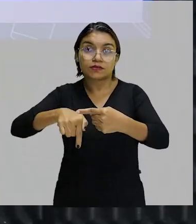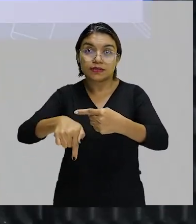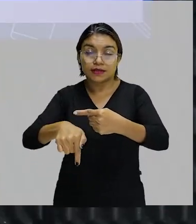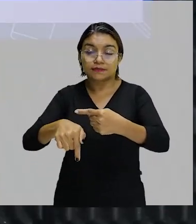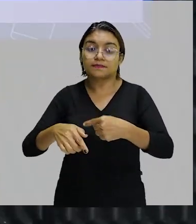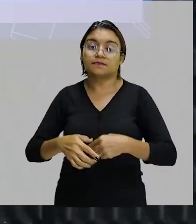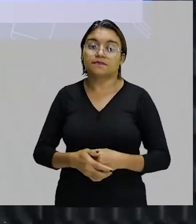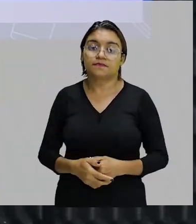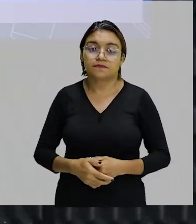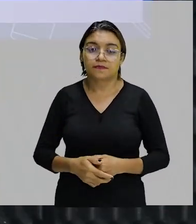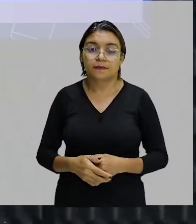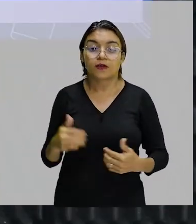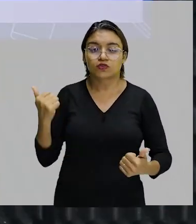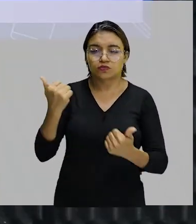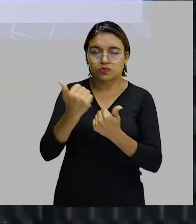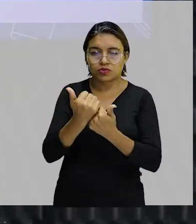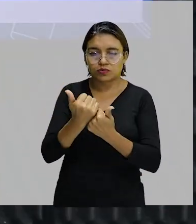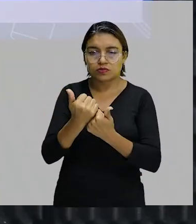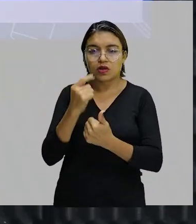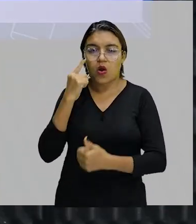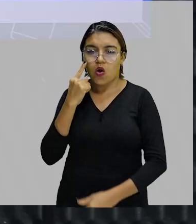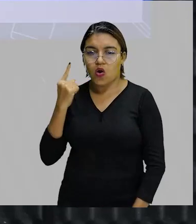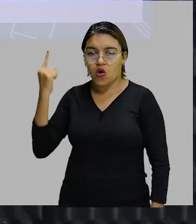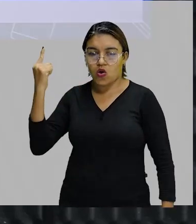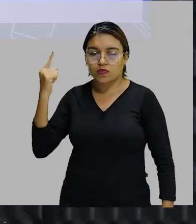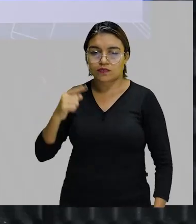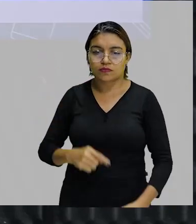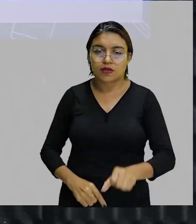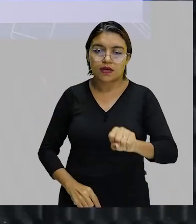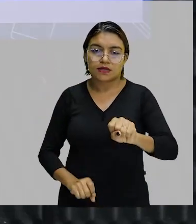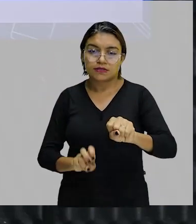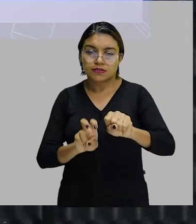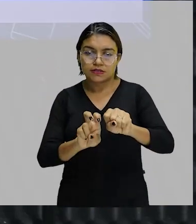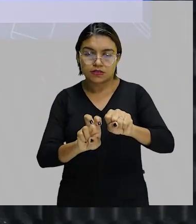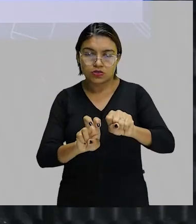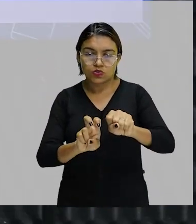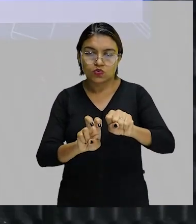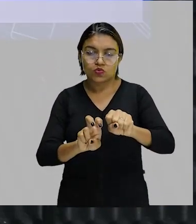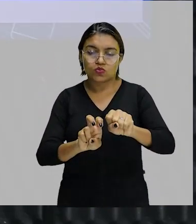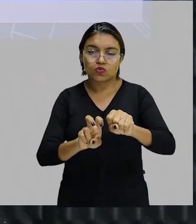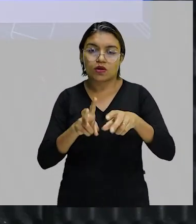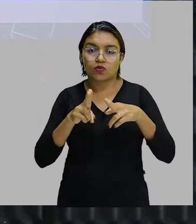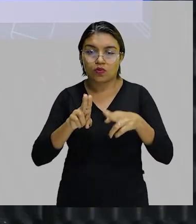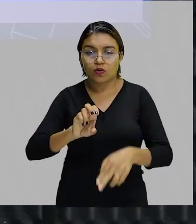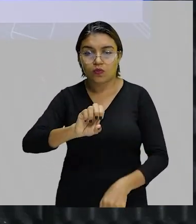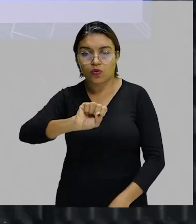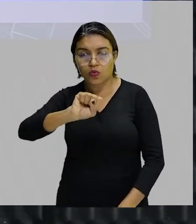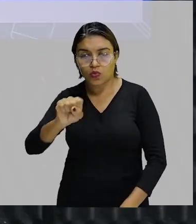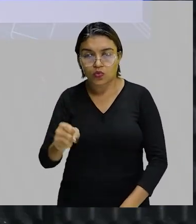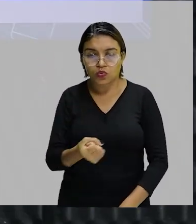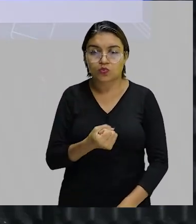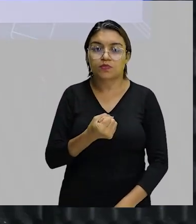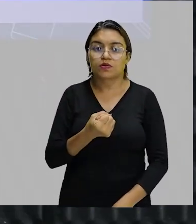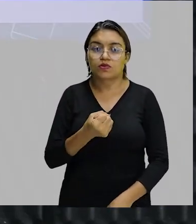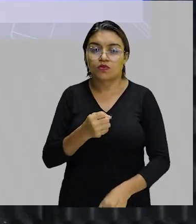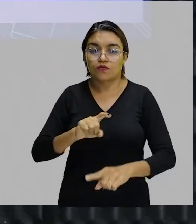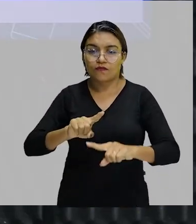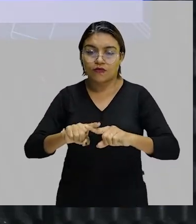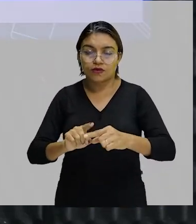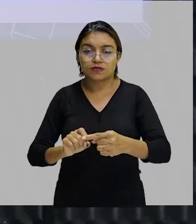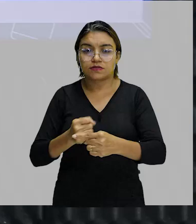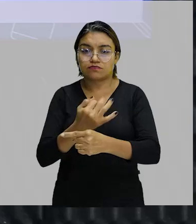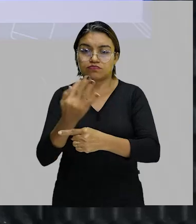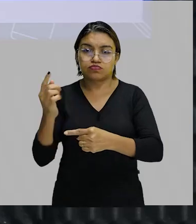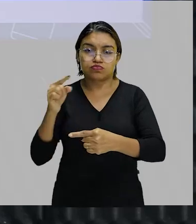substituição, eu tenho S5 igual a 8.000 vezes 1 menos meio elevado à quinta